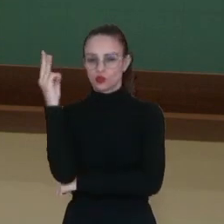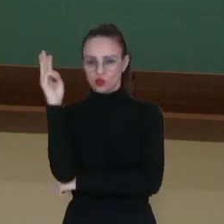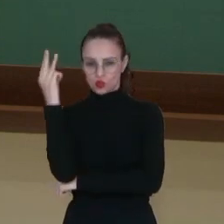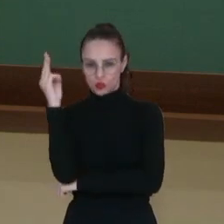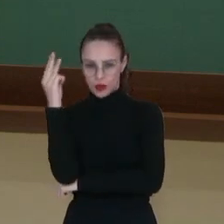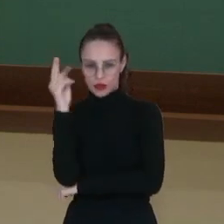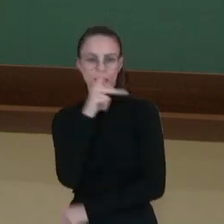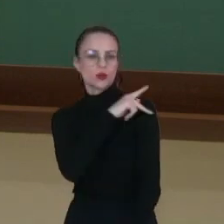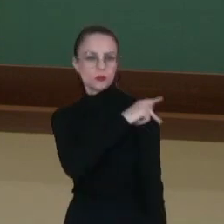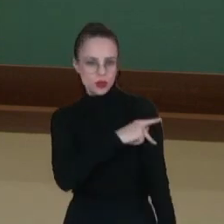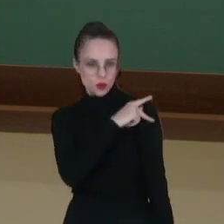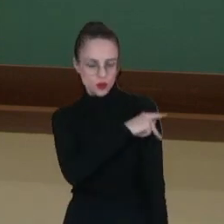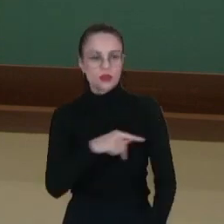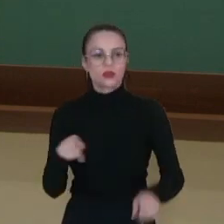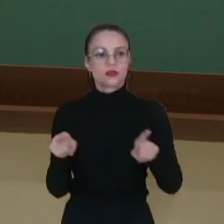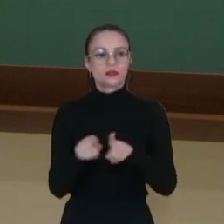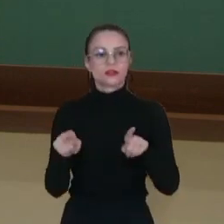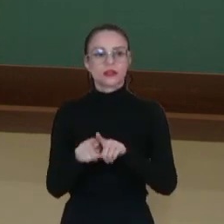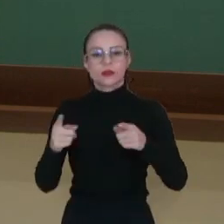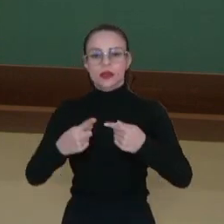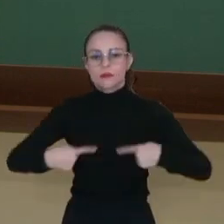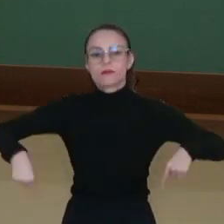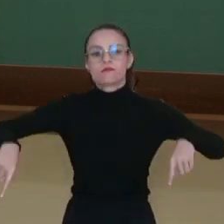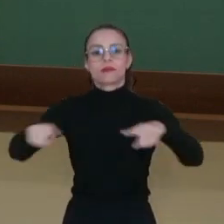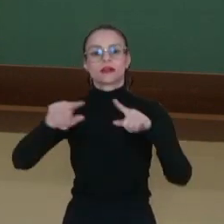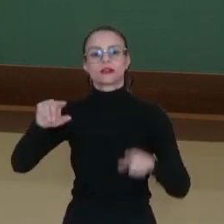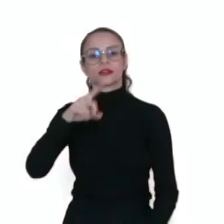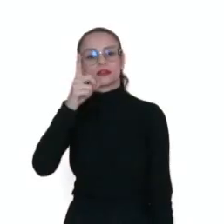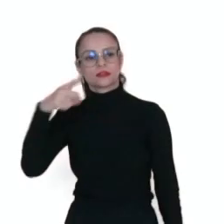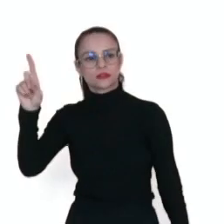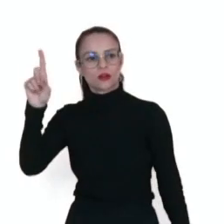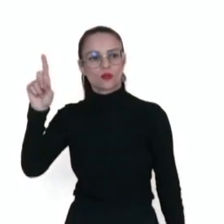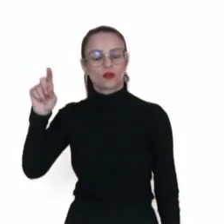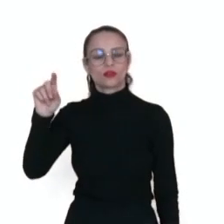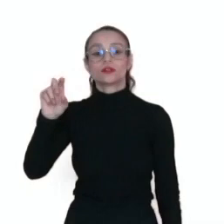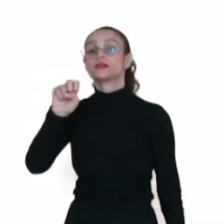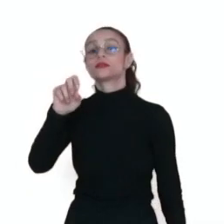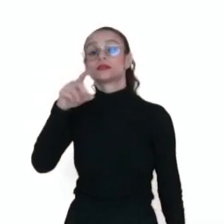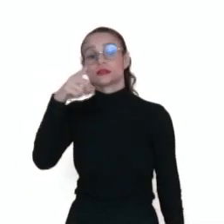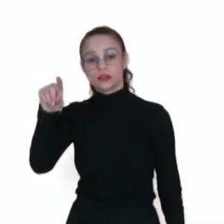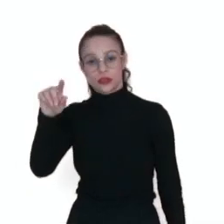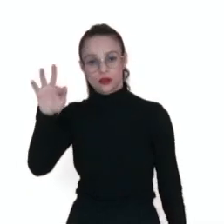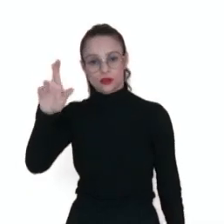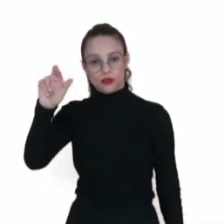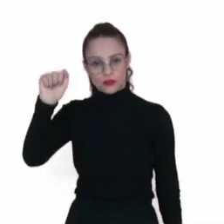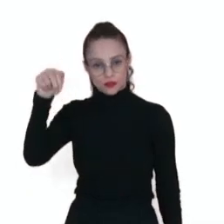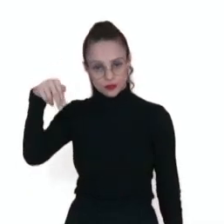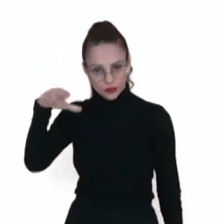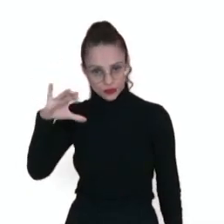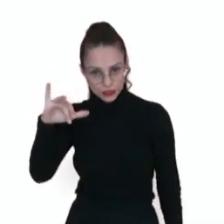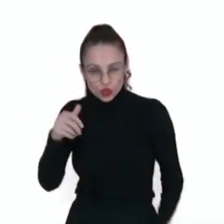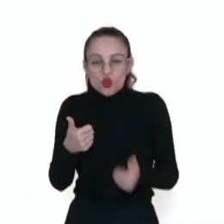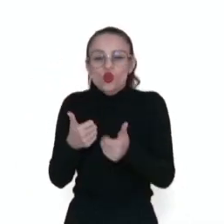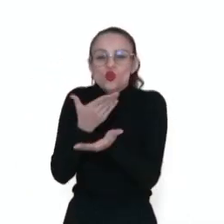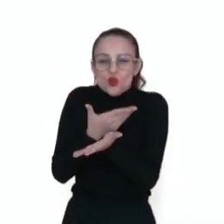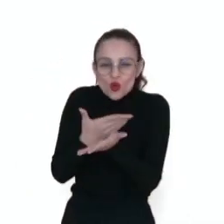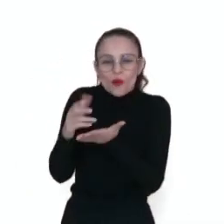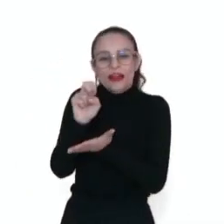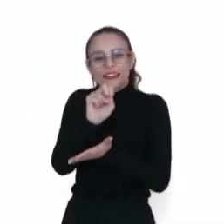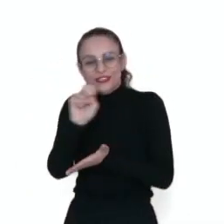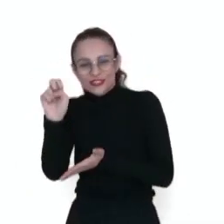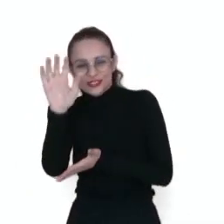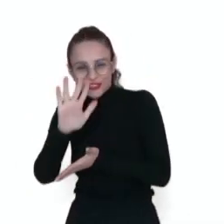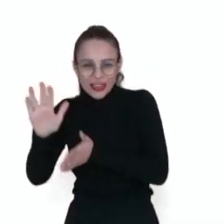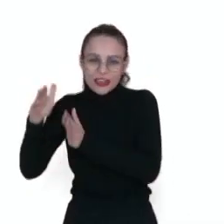do Piauí, e a bacia do São Francisco, que começa aqui na Serra da Canastra, na região Sudeste, e vai